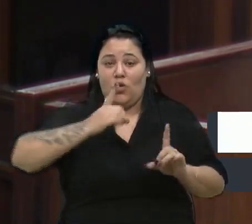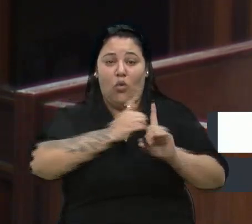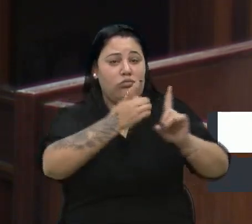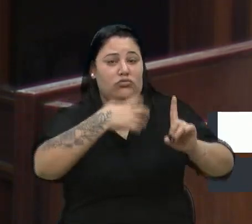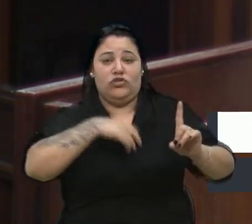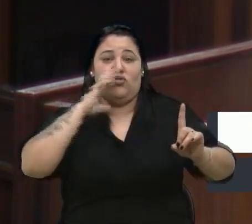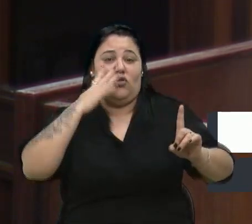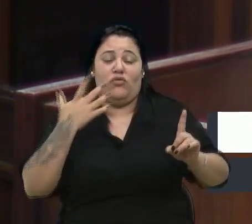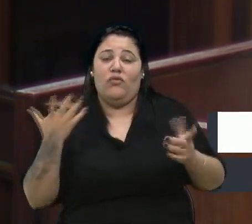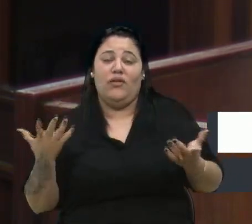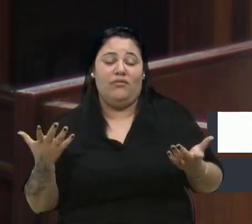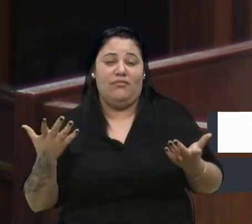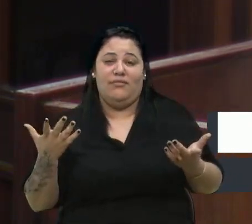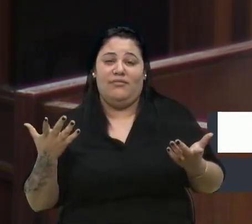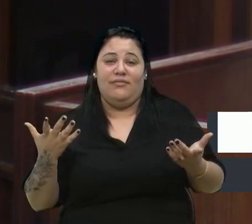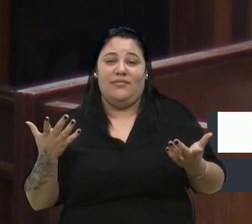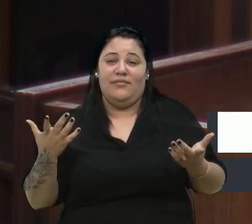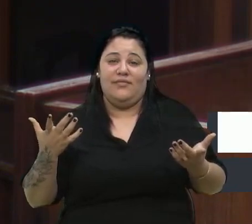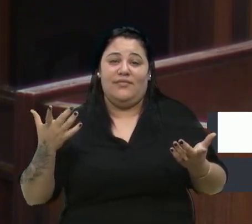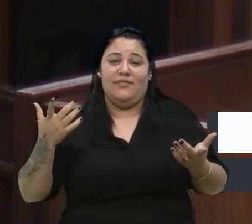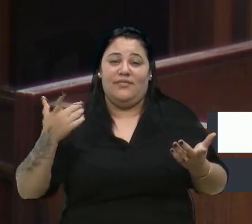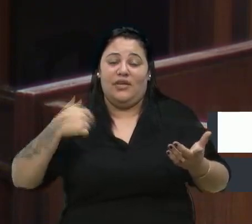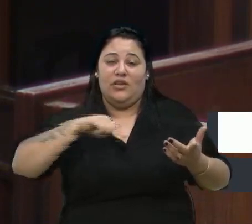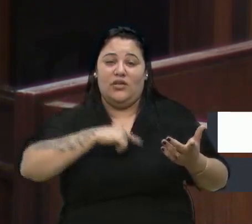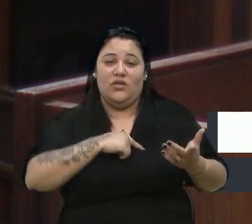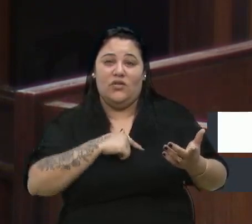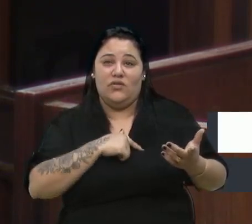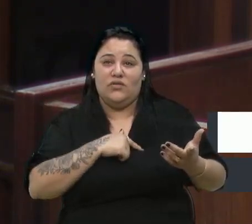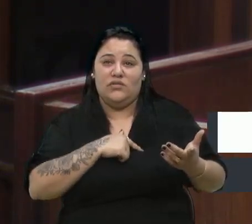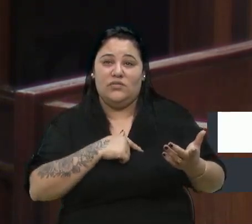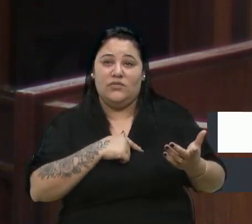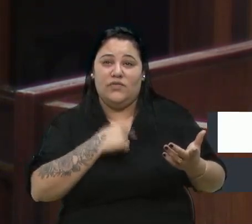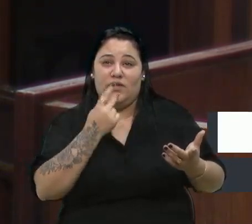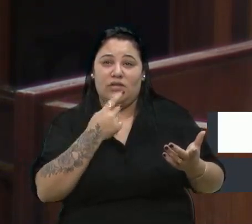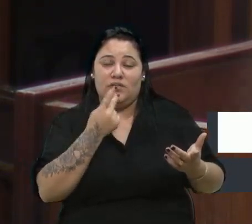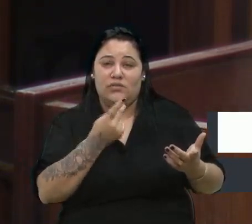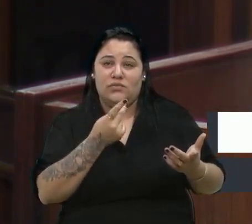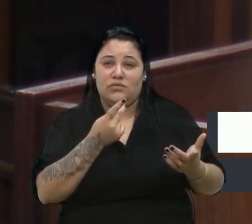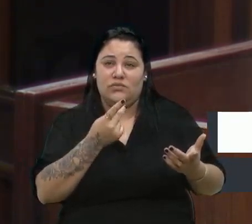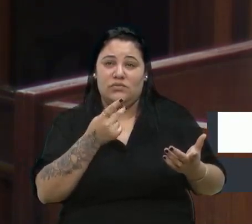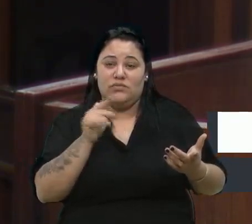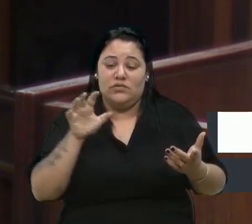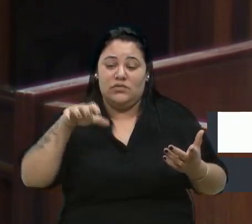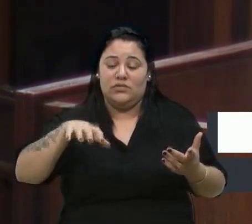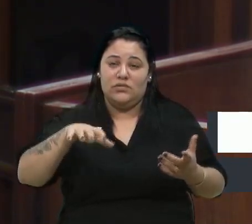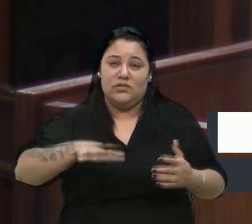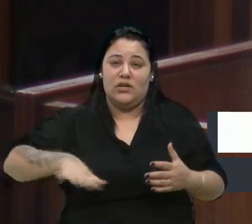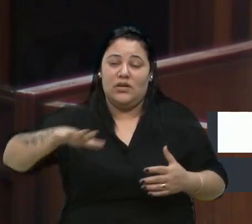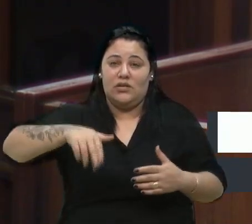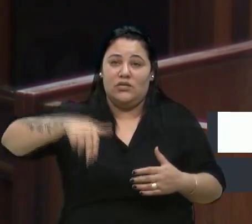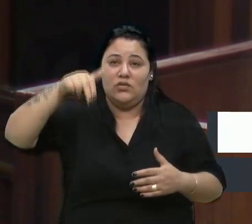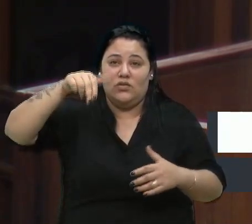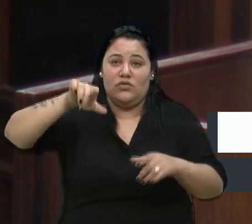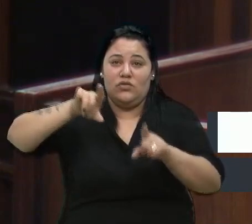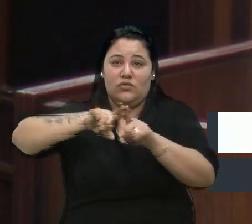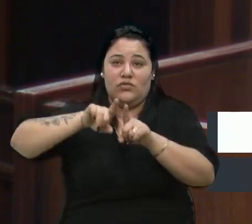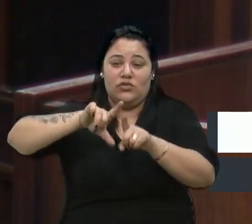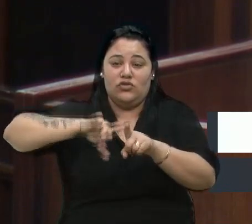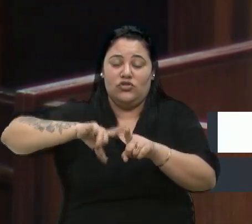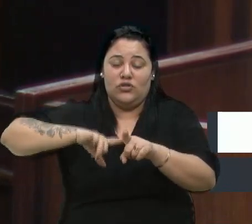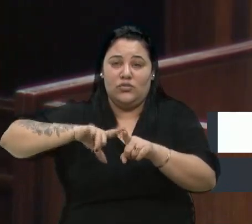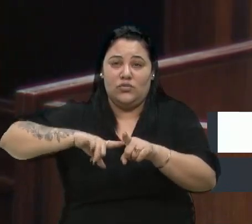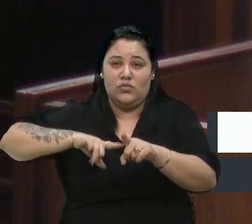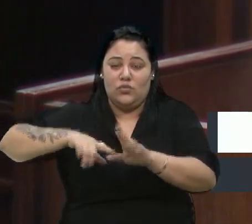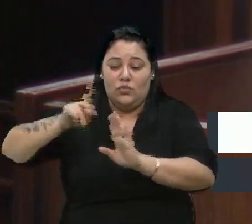alternativas. E nós estamos buscando para a Zona Norte, porque tínhamos um projeto ali na Rua dos Cesteiros do Belo